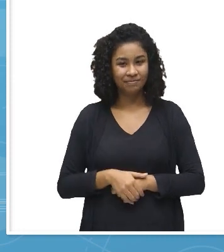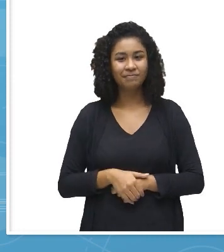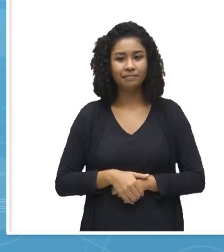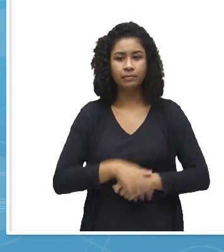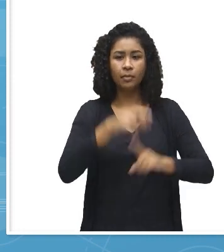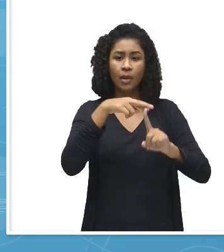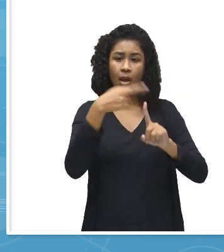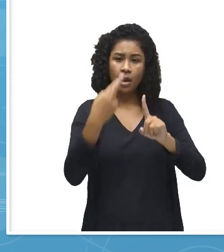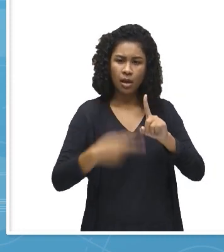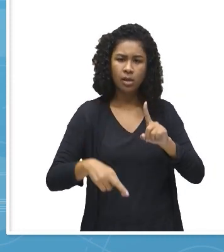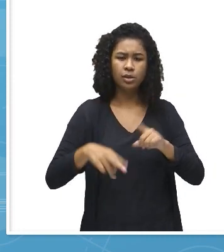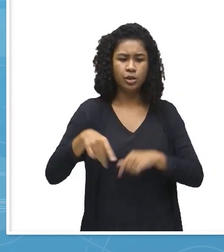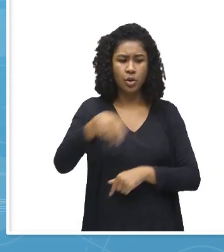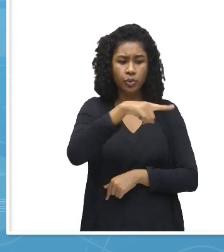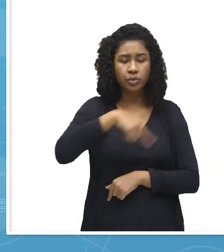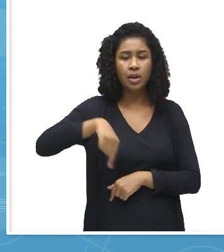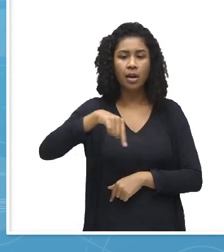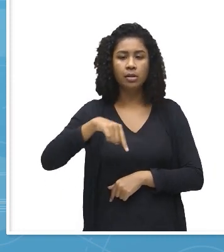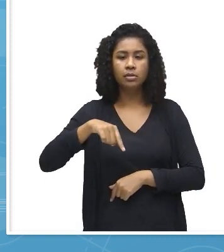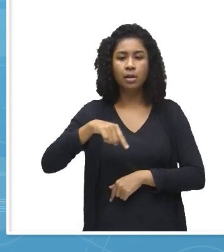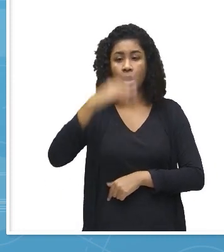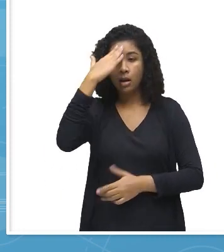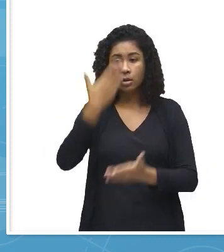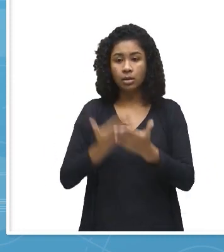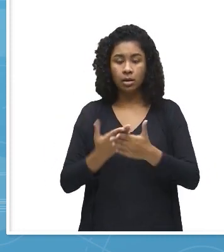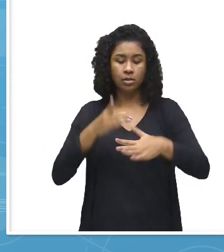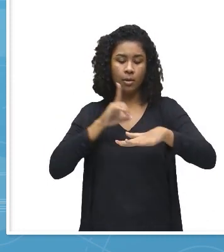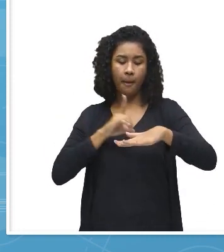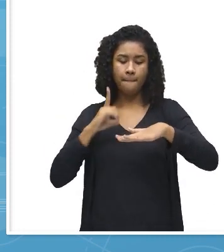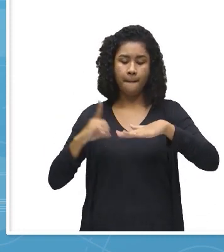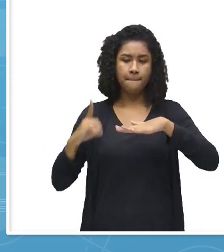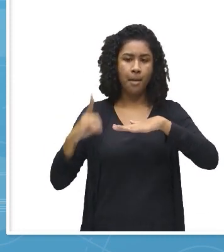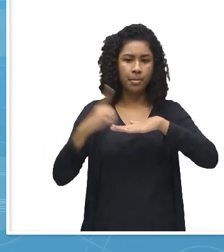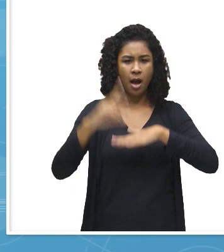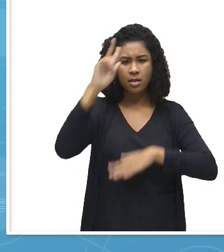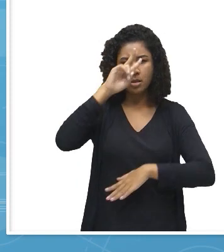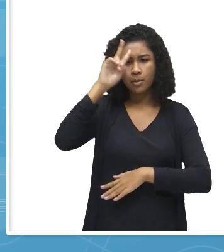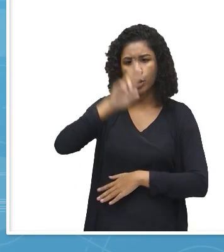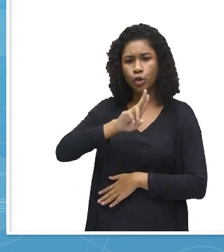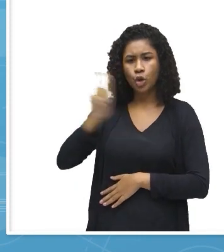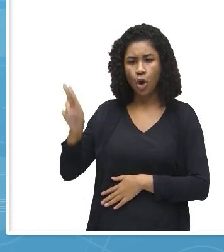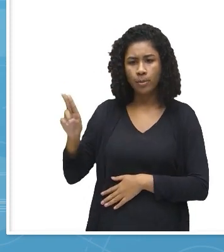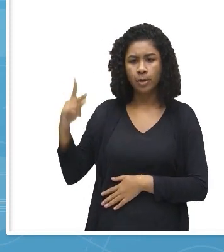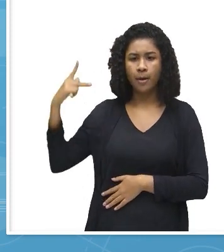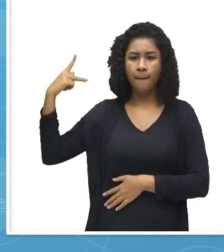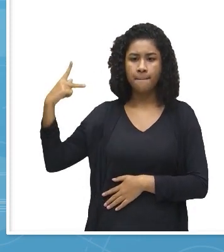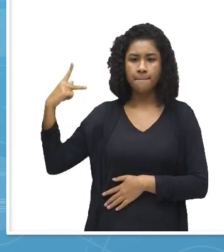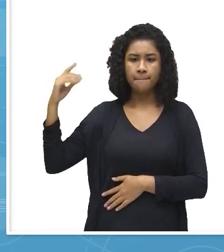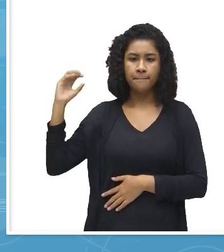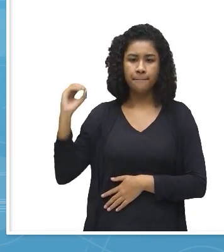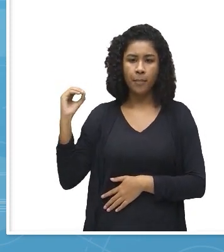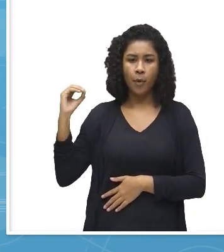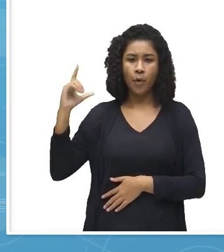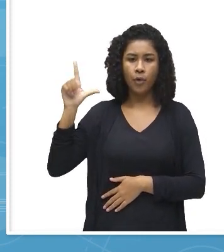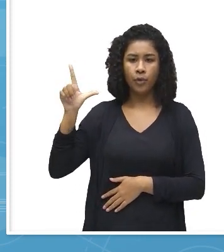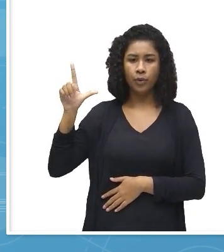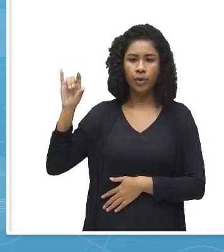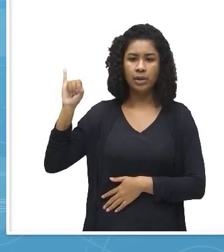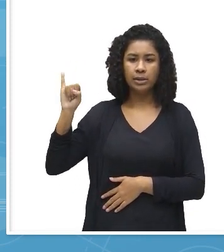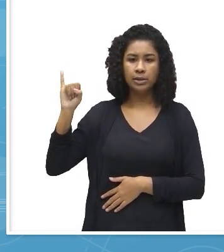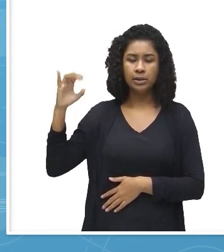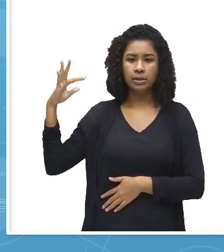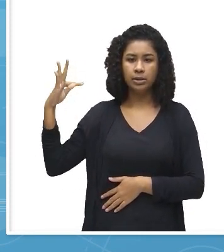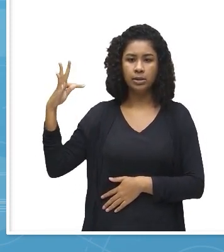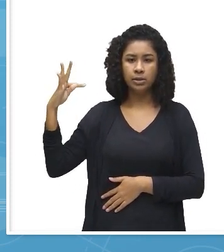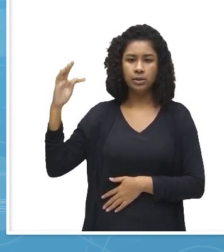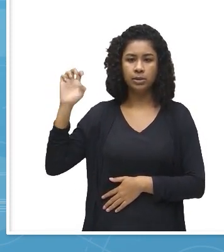ela era politeísta, lembrando para aqueles que esqueceram dessa questão do politeísmo, que vem